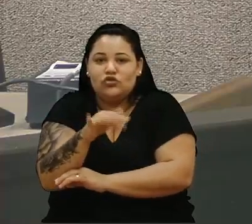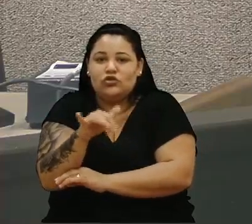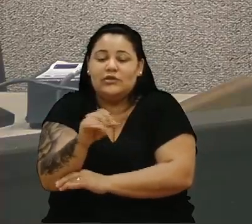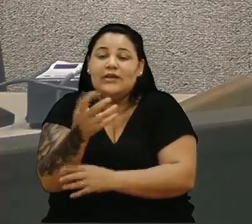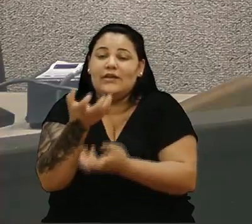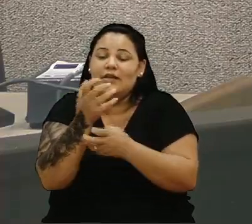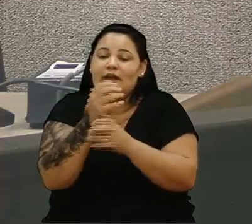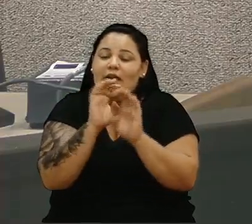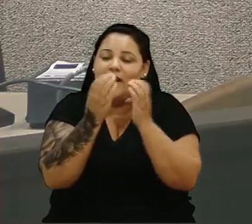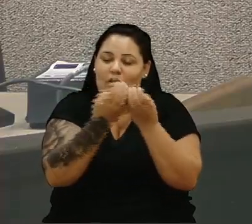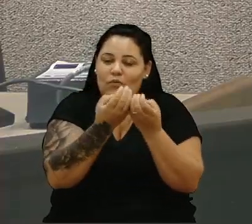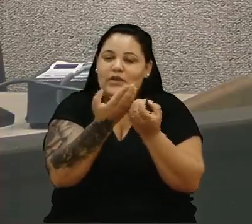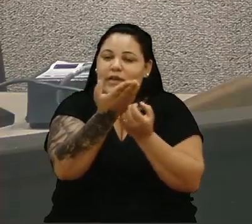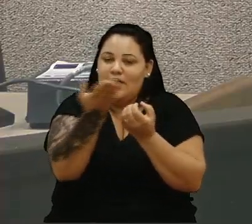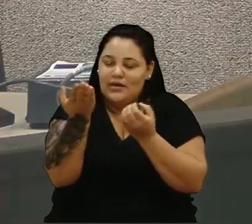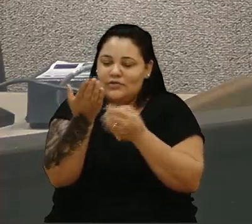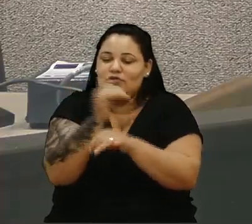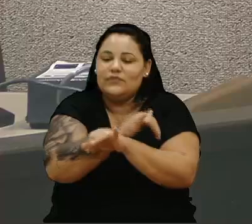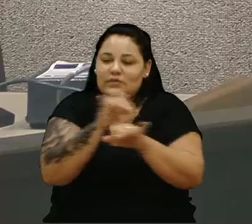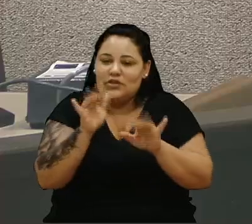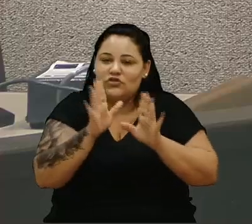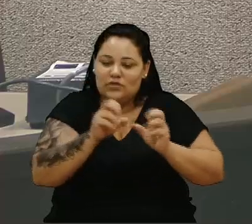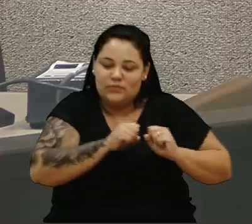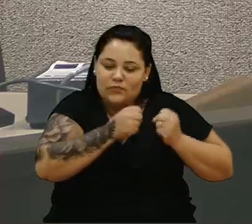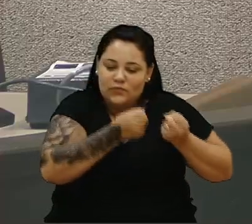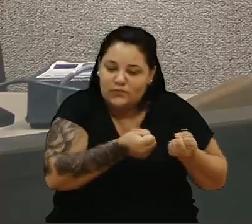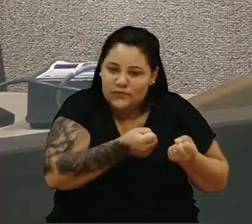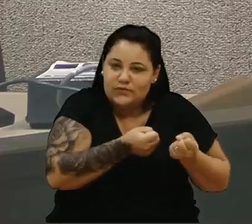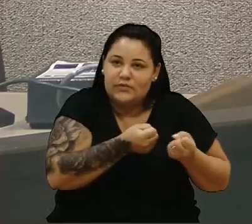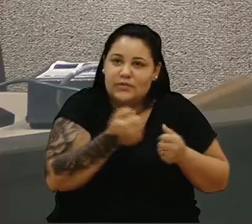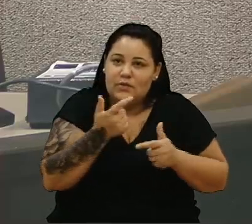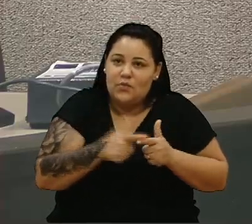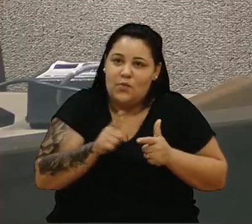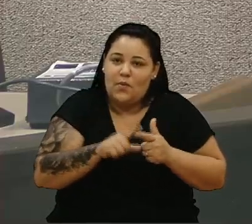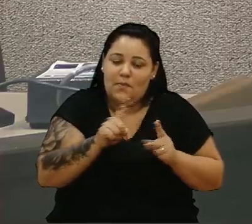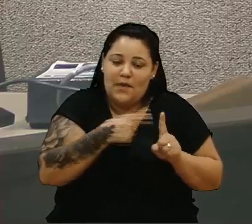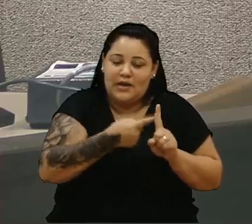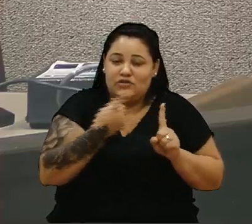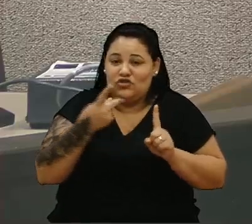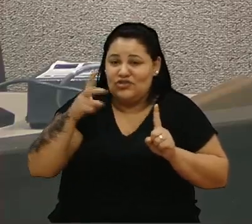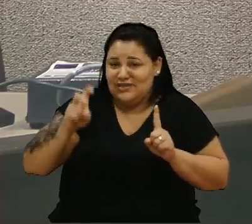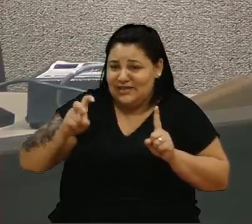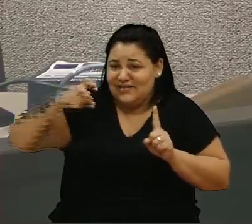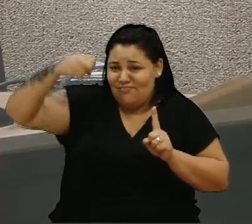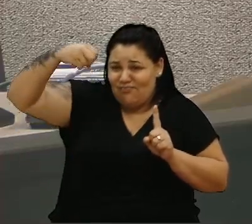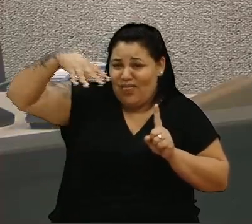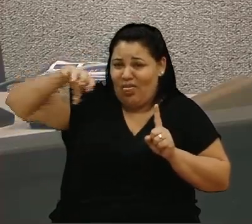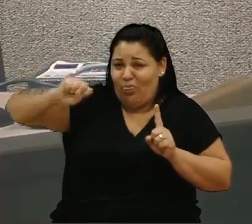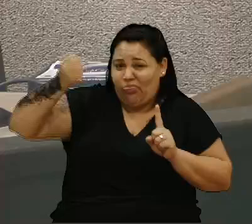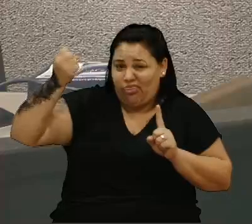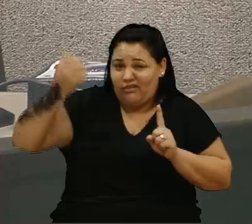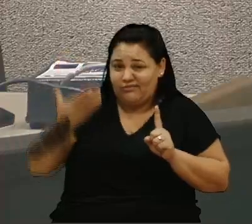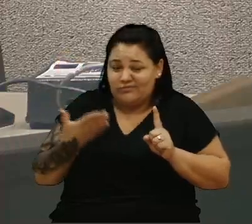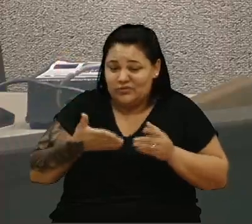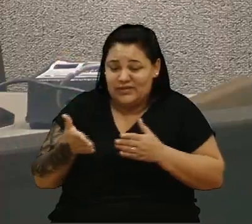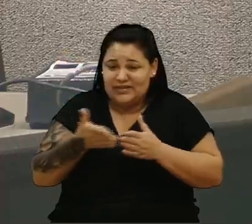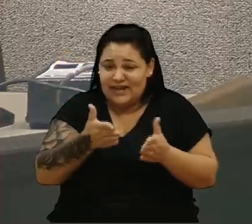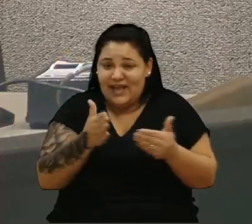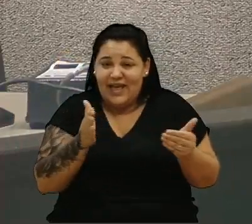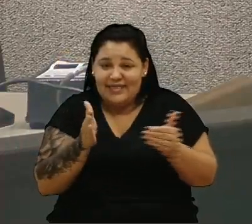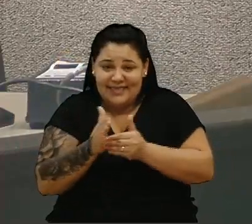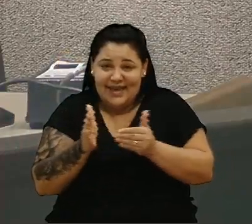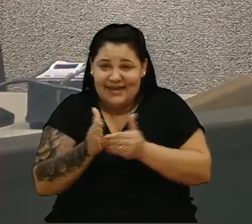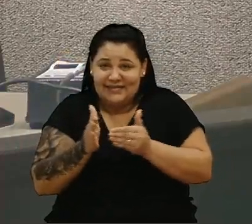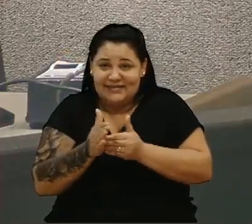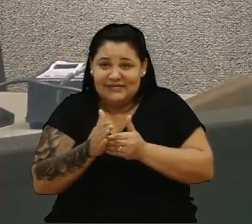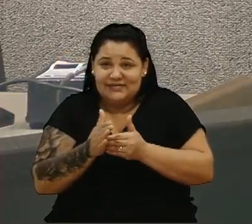comunidade que estamos empenhados em resolver o problema. Mais de 15 lâmpadas queimadas, né, numa estrada que vai até